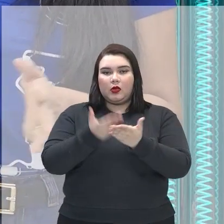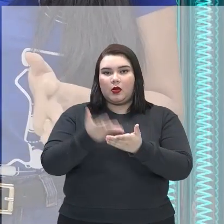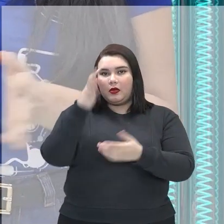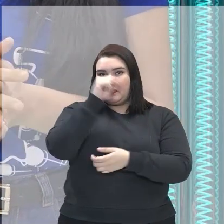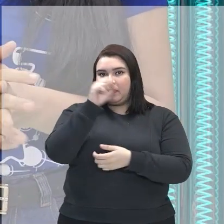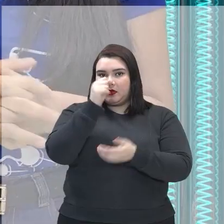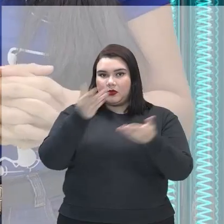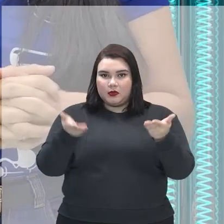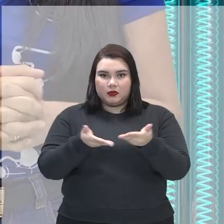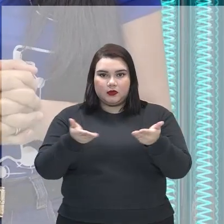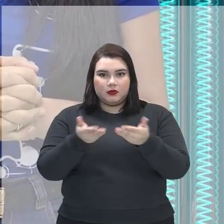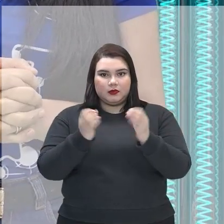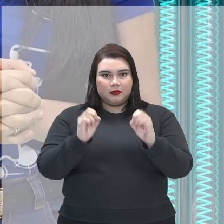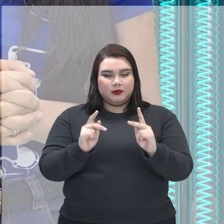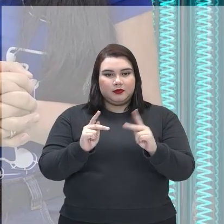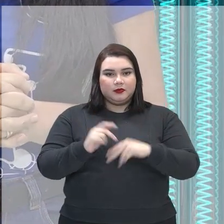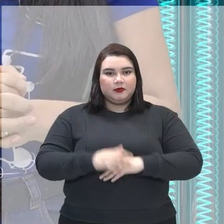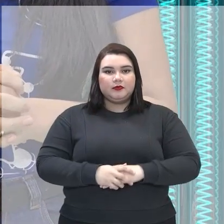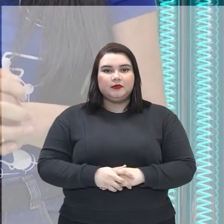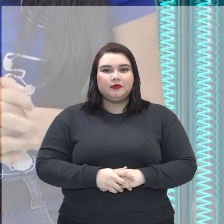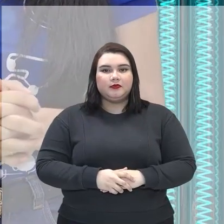aprender. So, let's go!